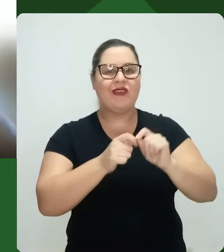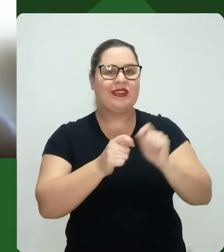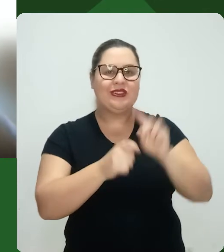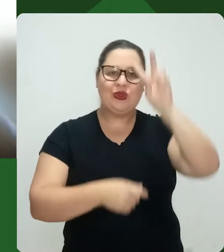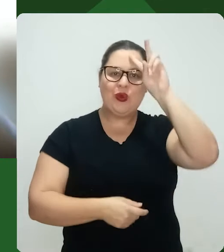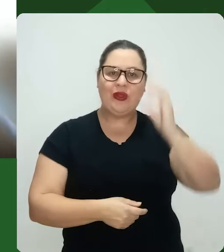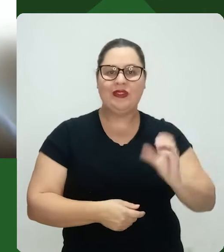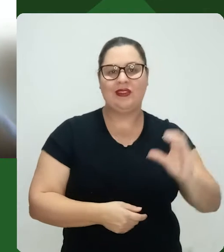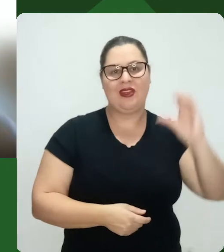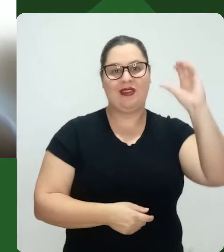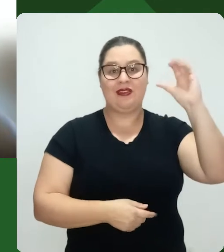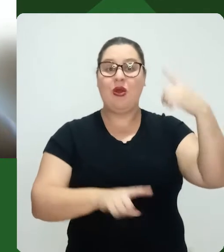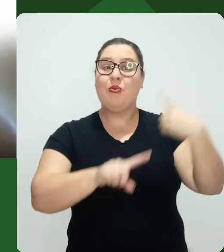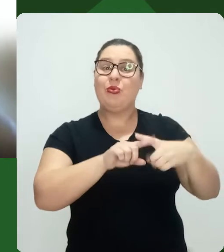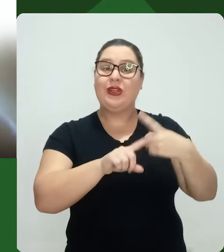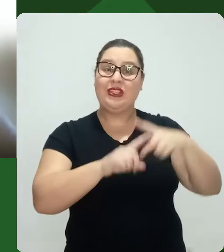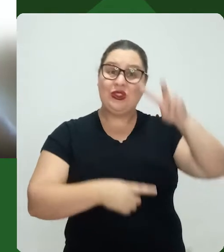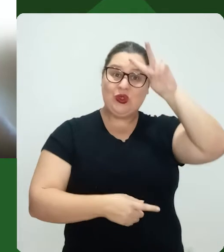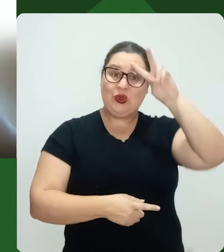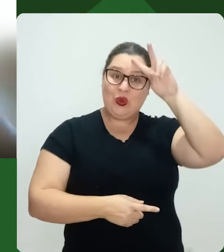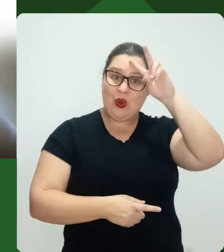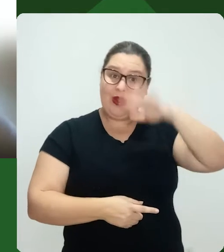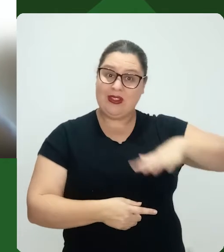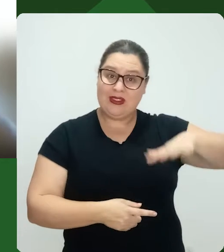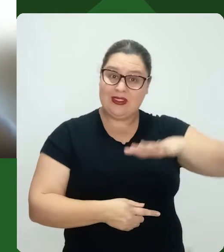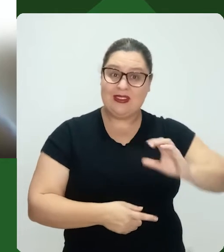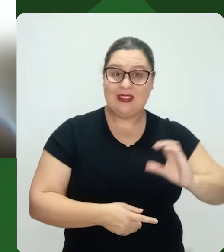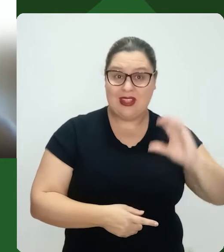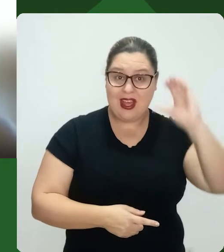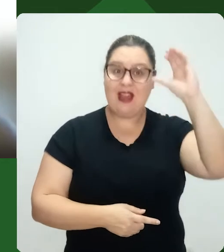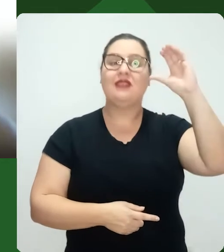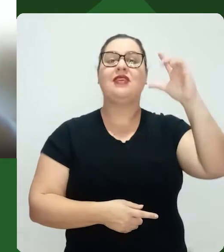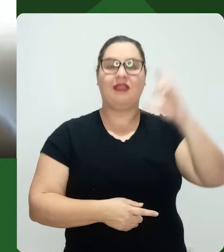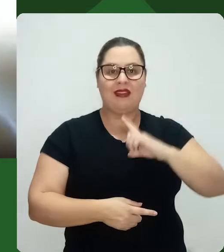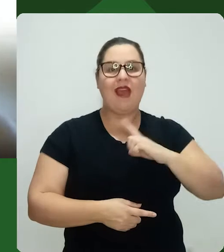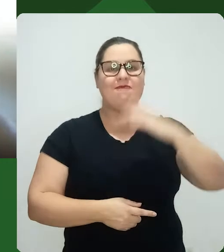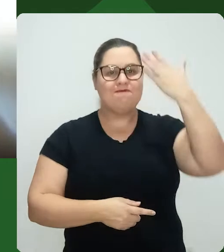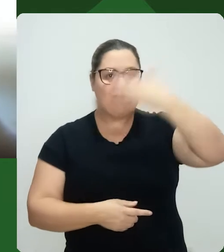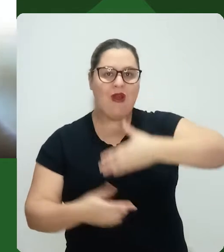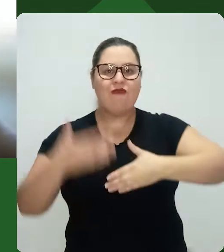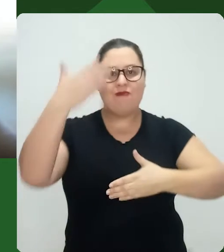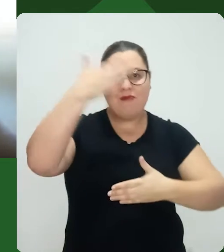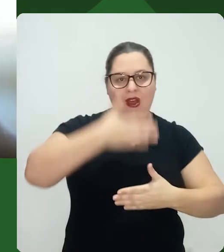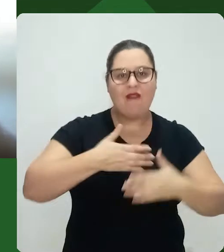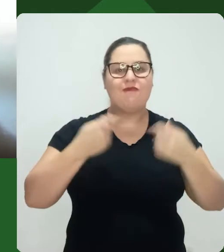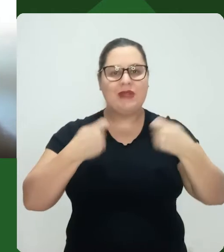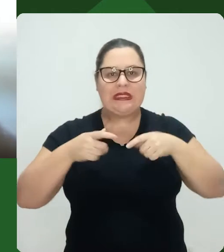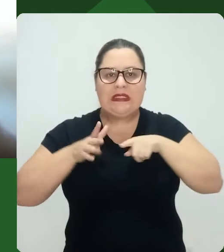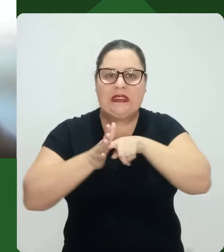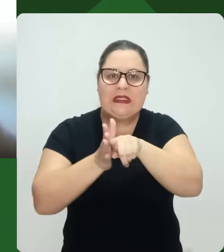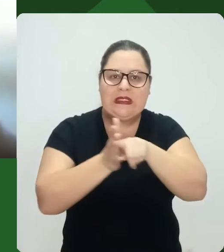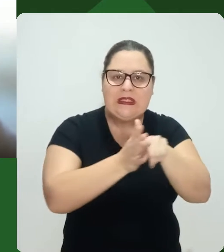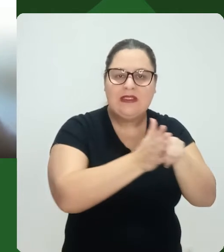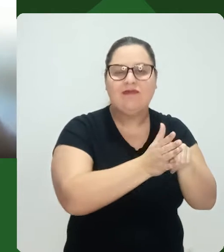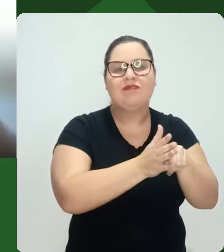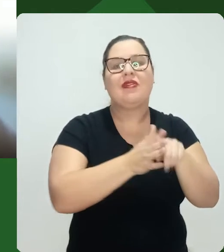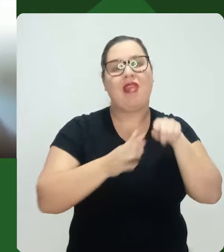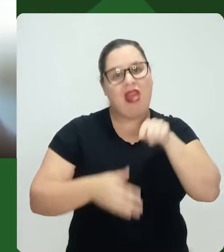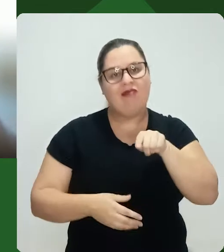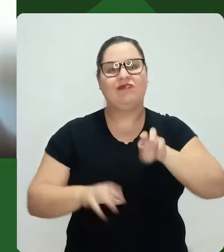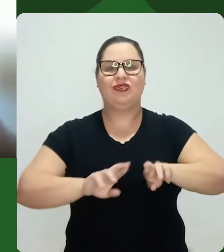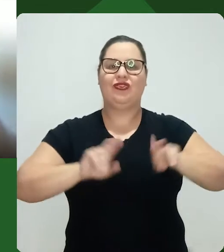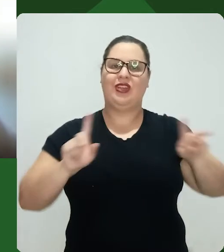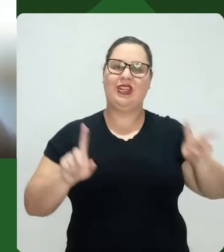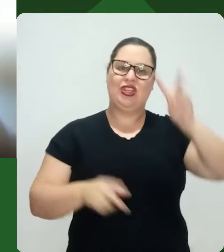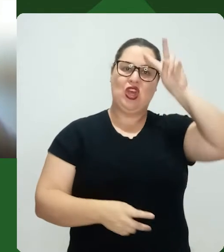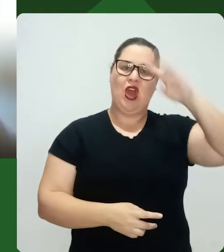fazer história e ciência, porque história e ciência é resultado de pesquisa, e de pesquisa em fontes históricas. Então, tem